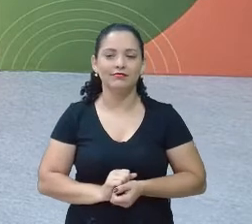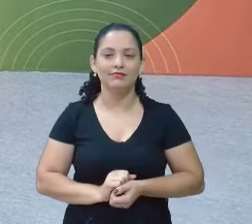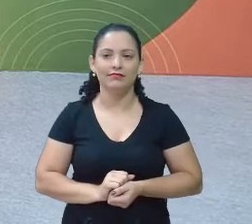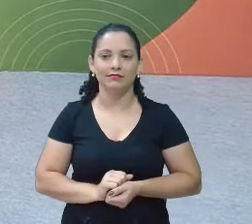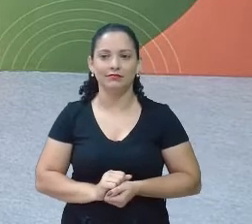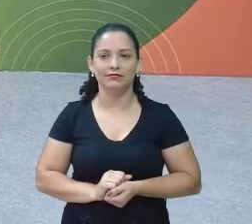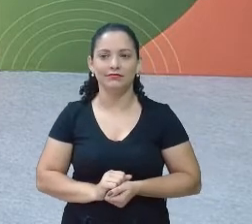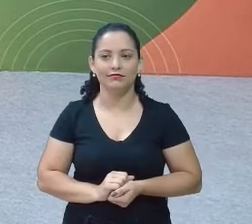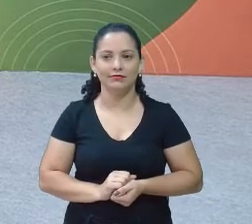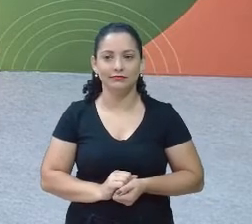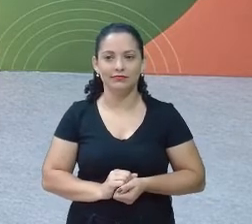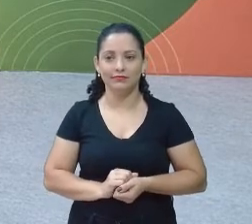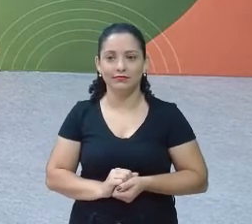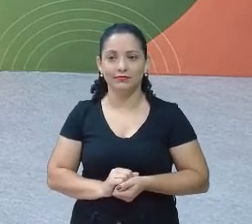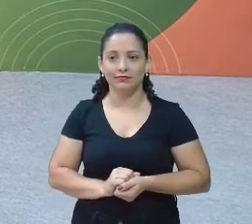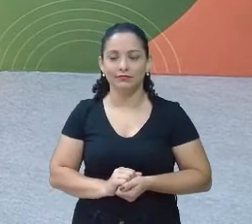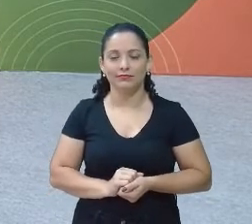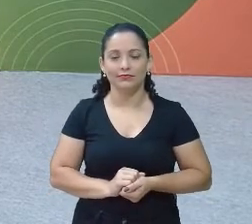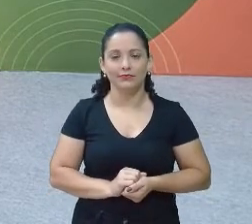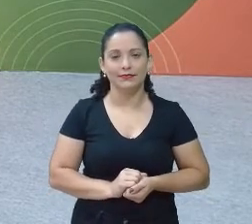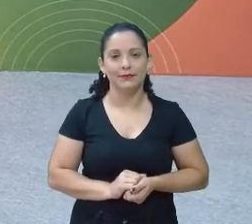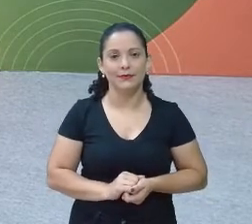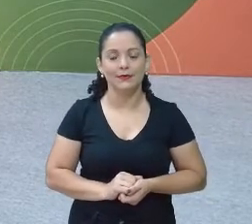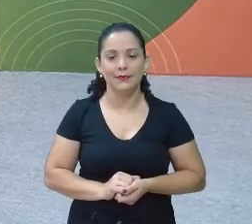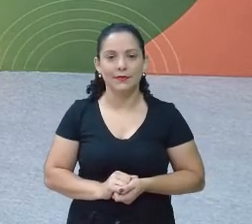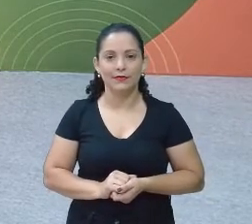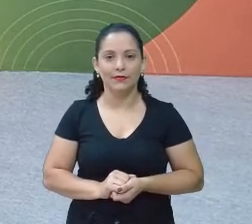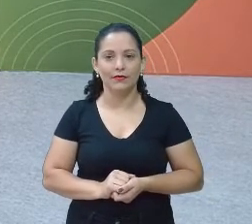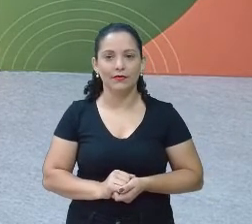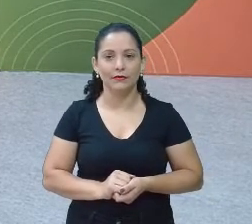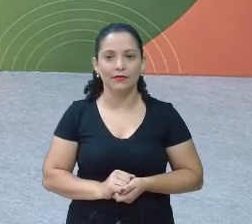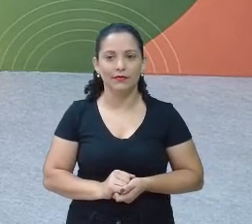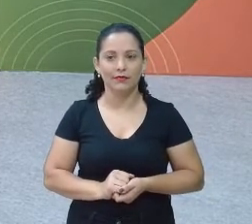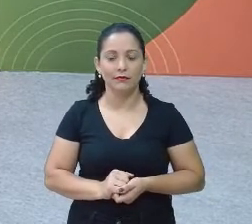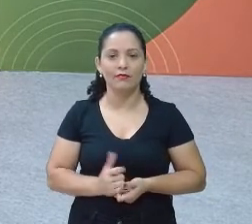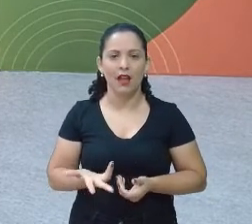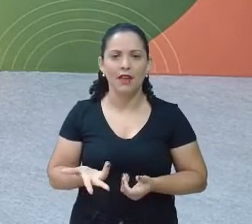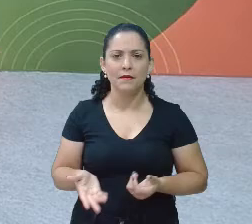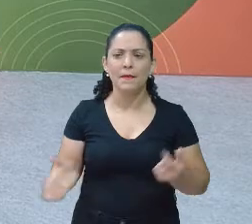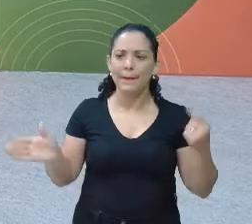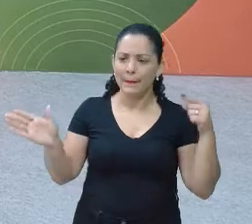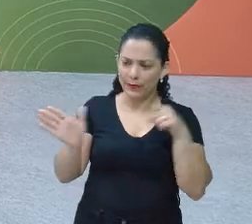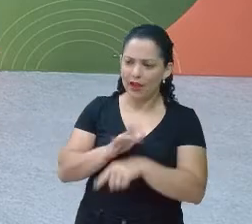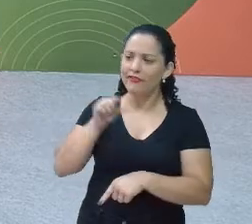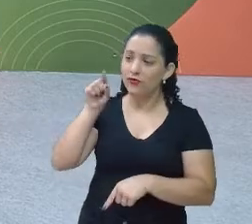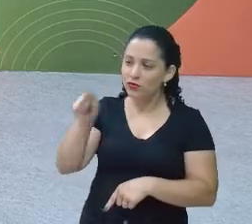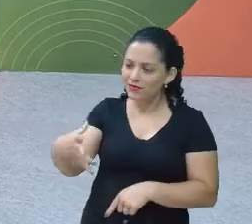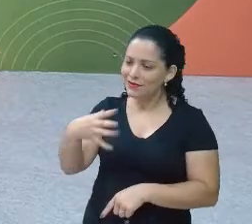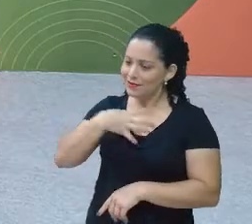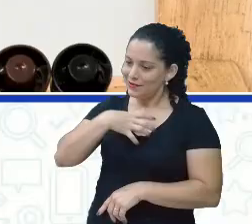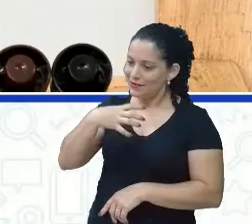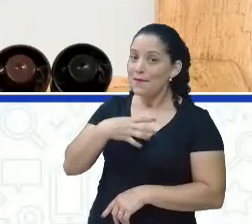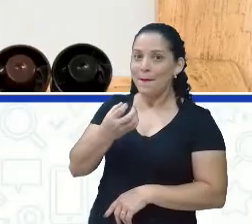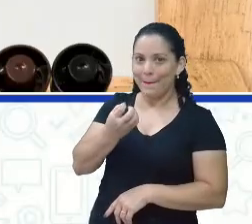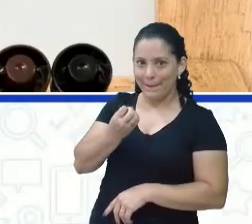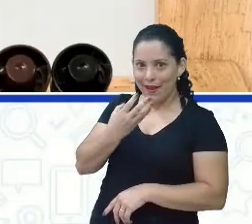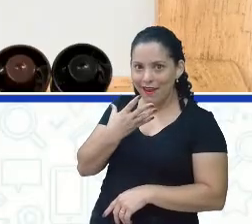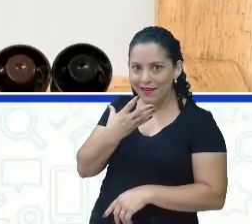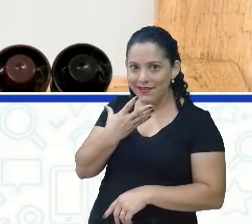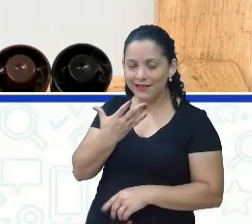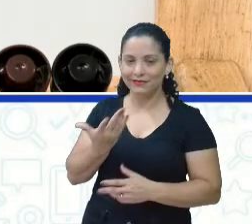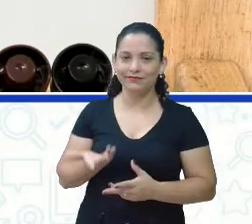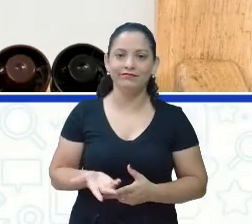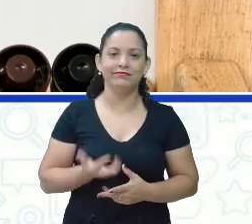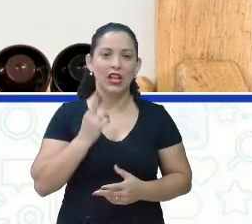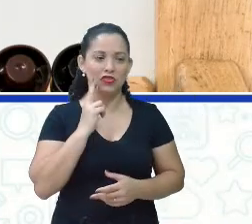a reproduzir a frase inteira, tá bom? Are you okay? Você está bem? E uma forma negativa de responder